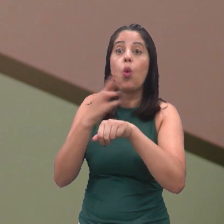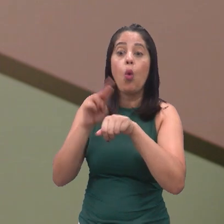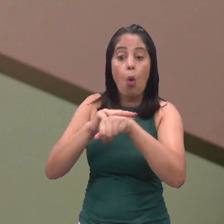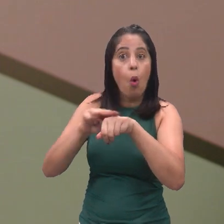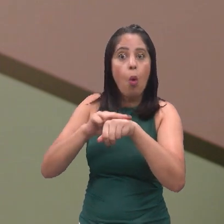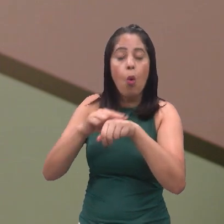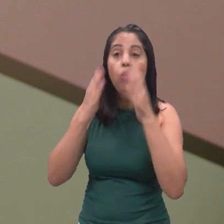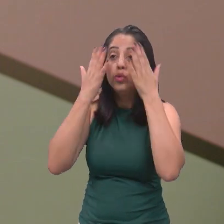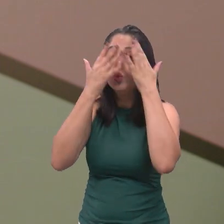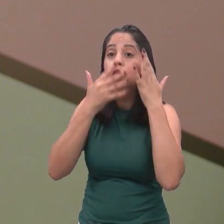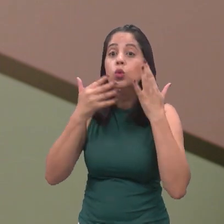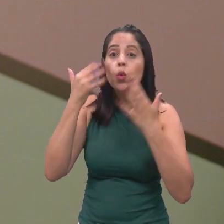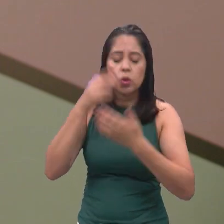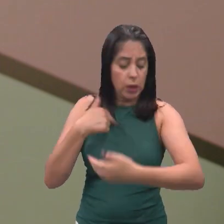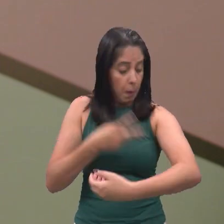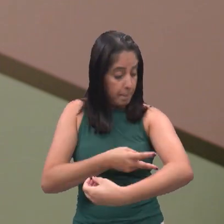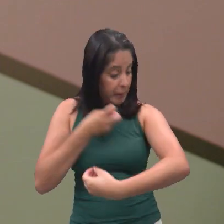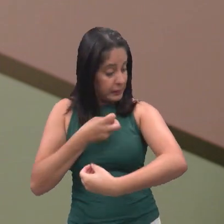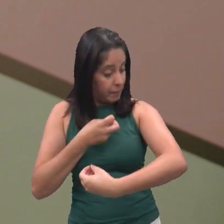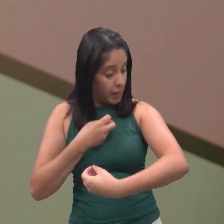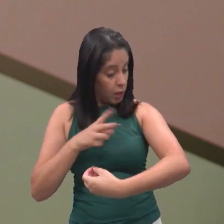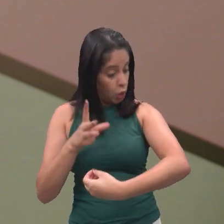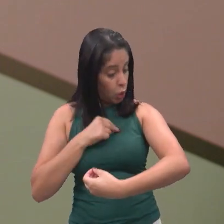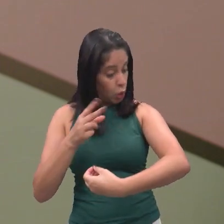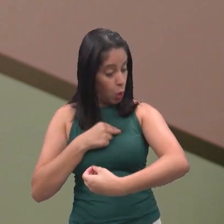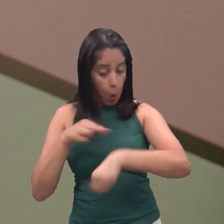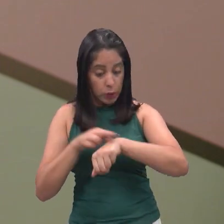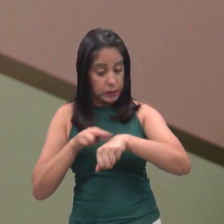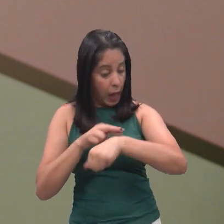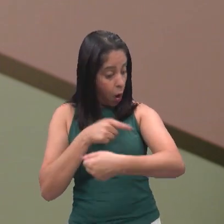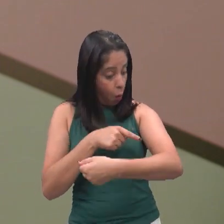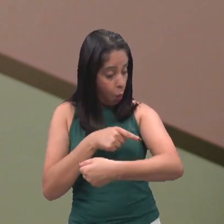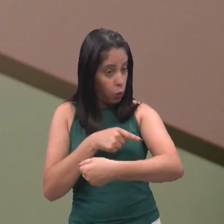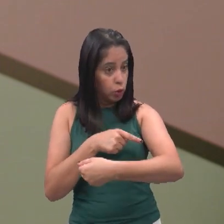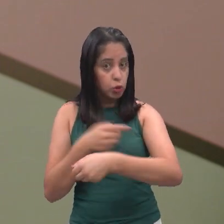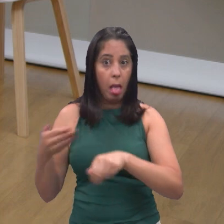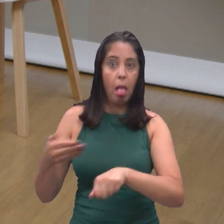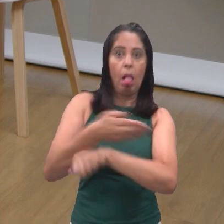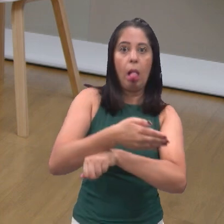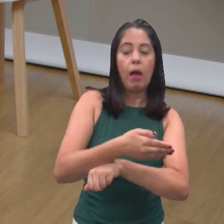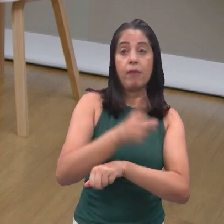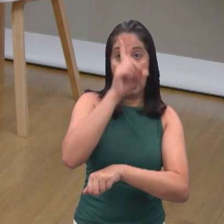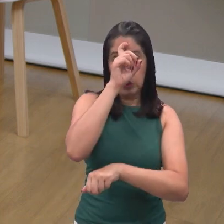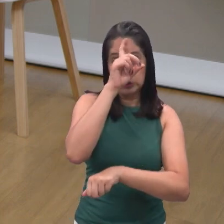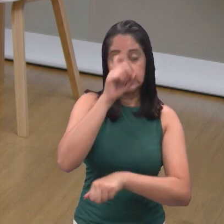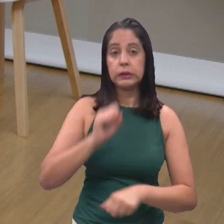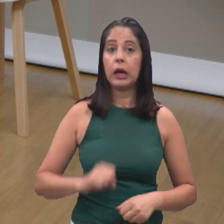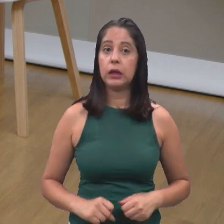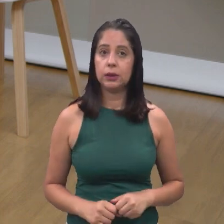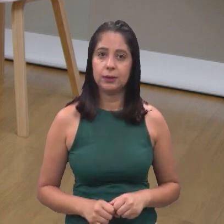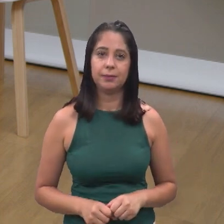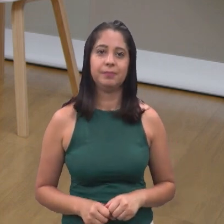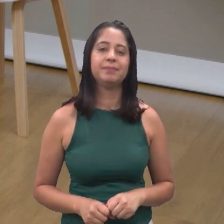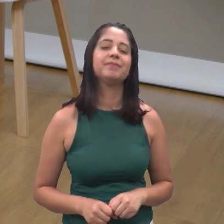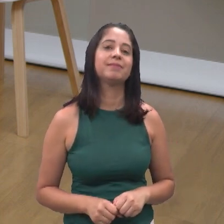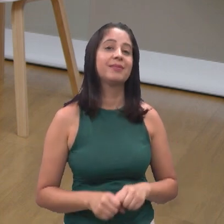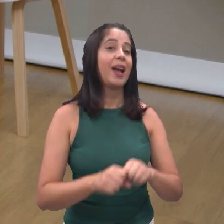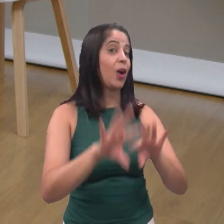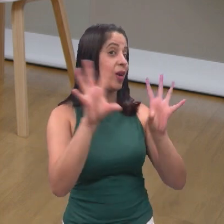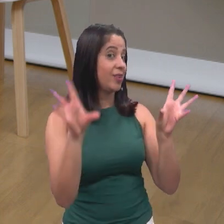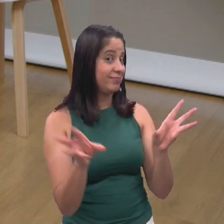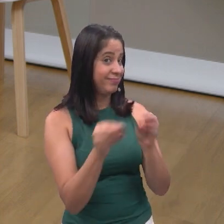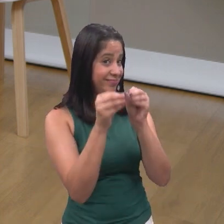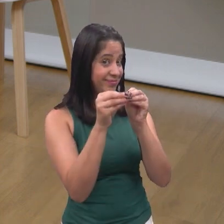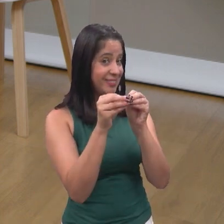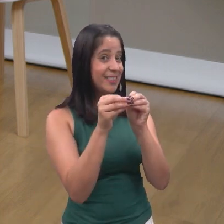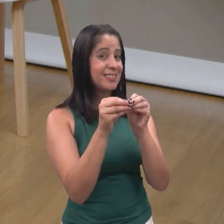eu identifico aquilo, eu já devo imediatamente levar num serviço de saúde. Correr para o hospital. Tá certo, doutora. Bom, para a gente concluir, eu gostaria que,